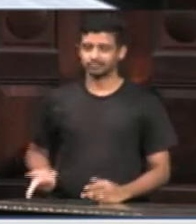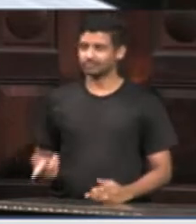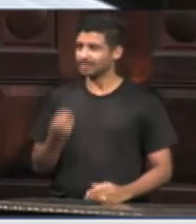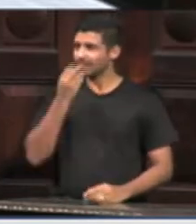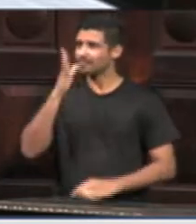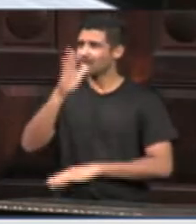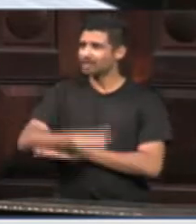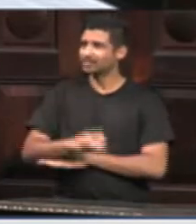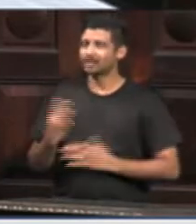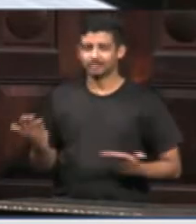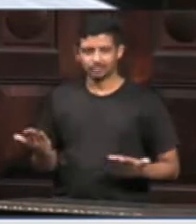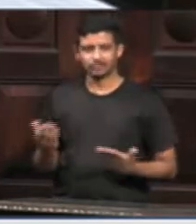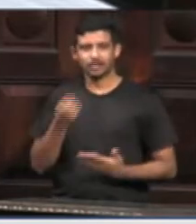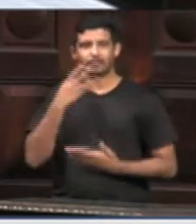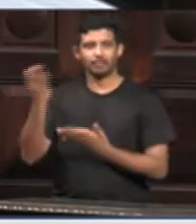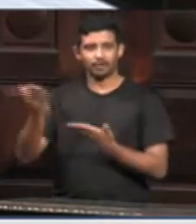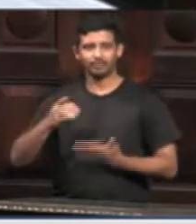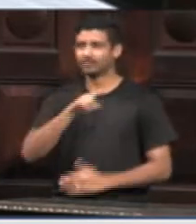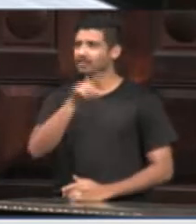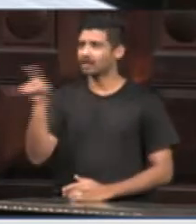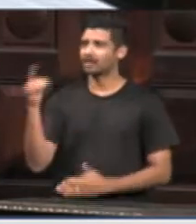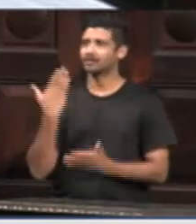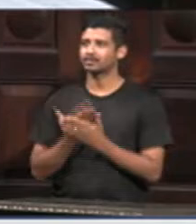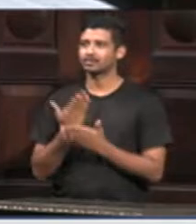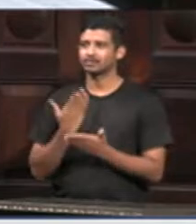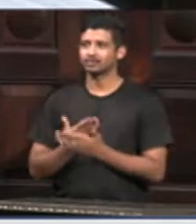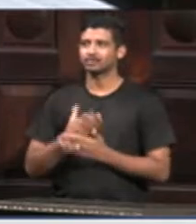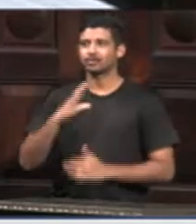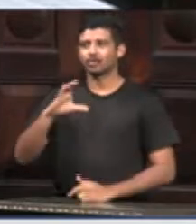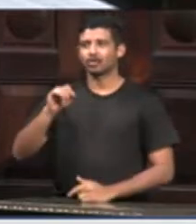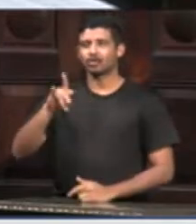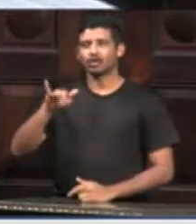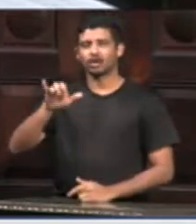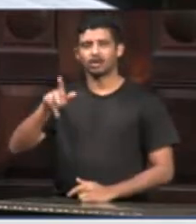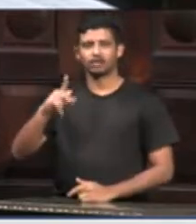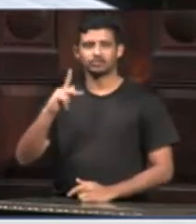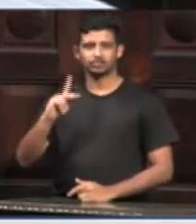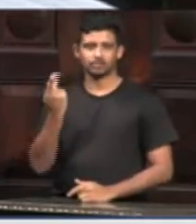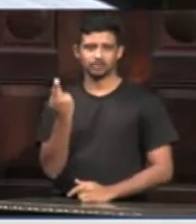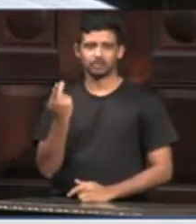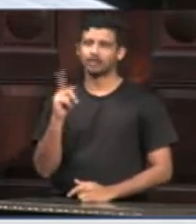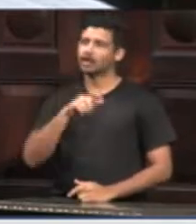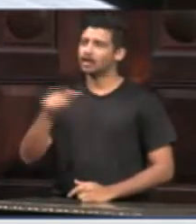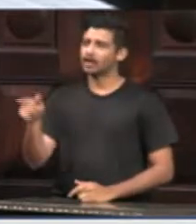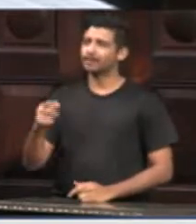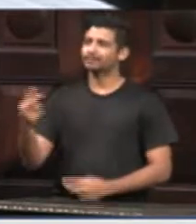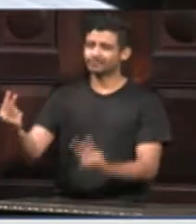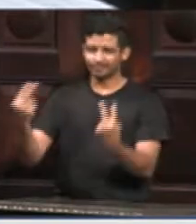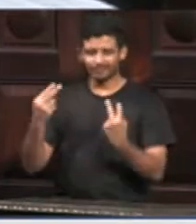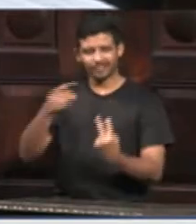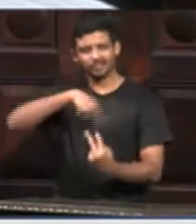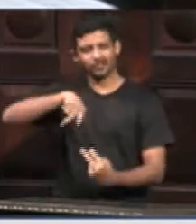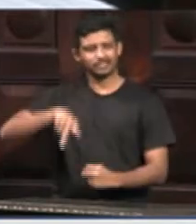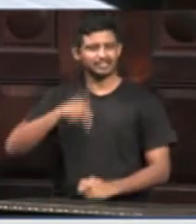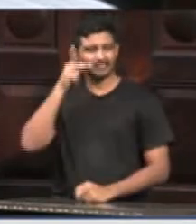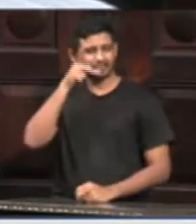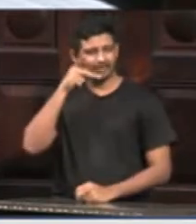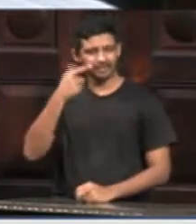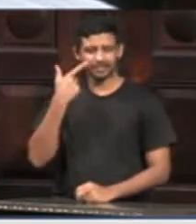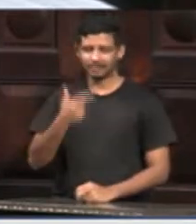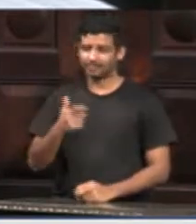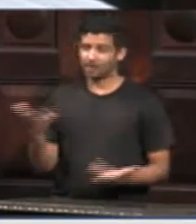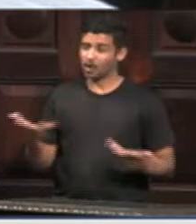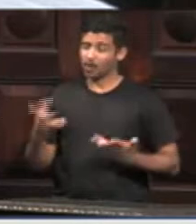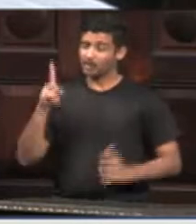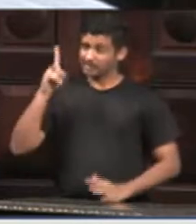e boas-vindas aos estudantes do Colégio de Curso PH, que estão acompanhando aqui o plenário. Um momento tão difícil da democracia